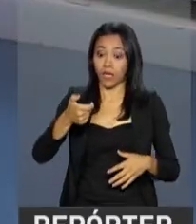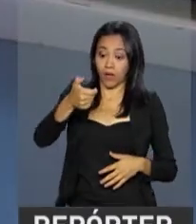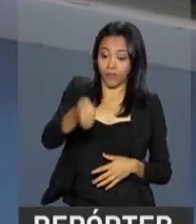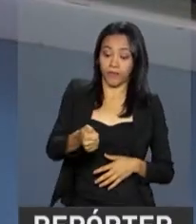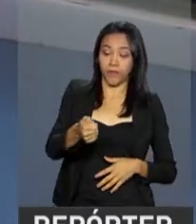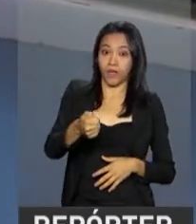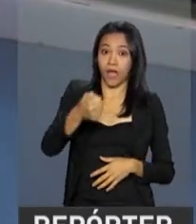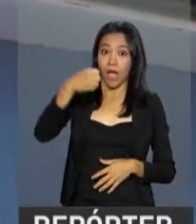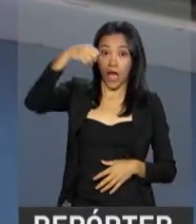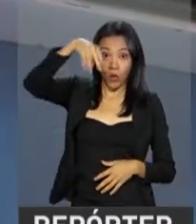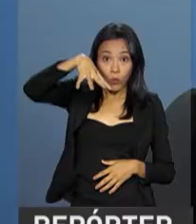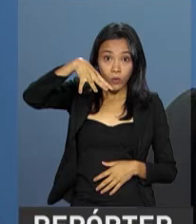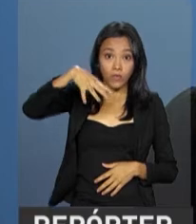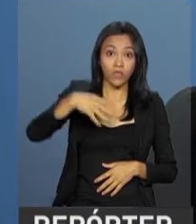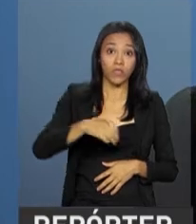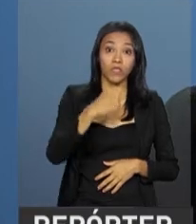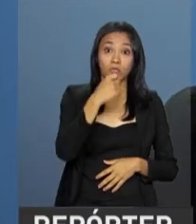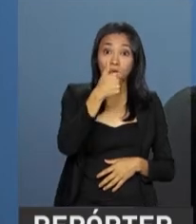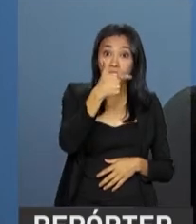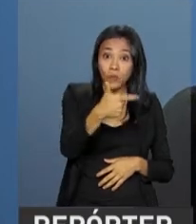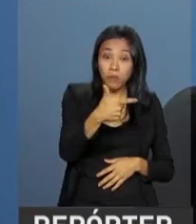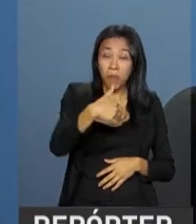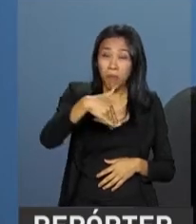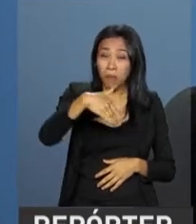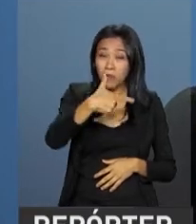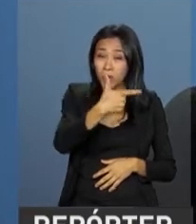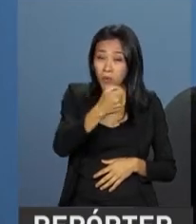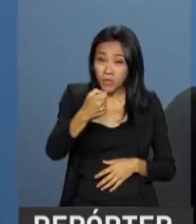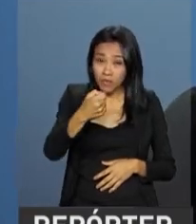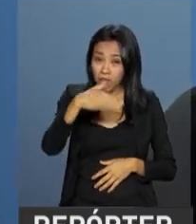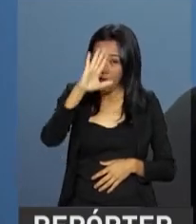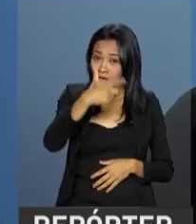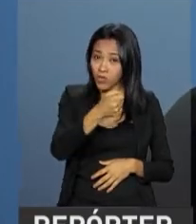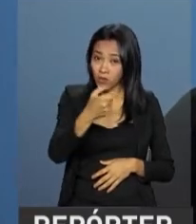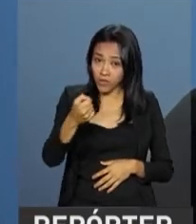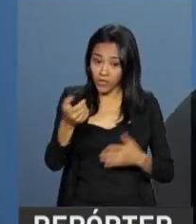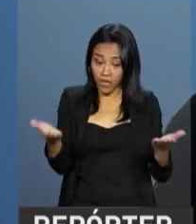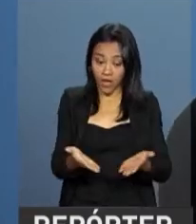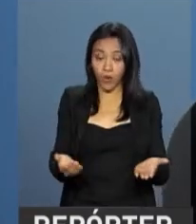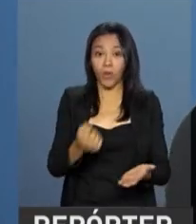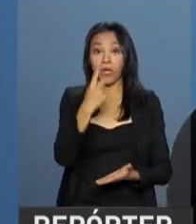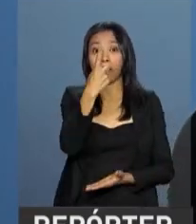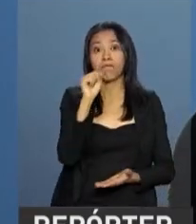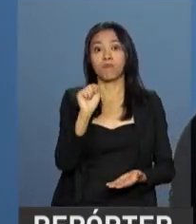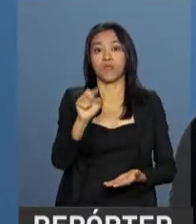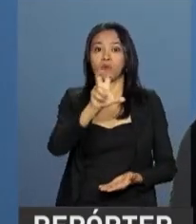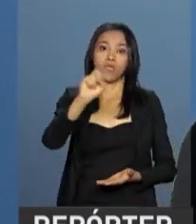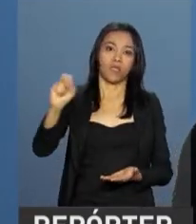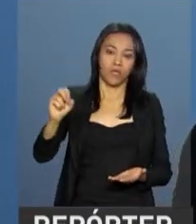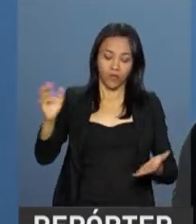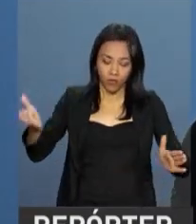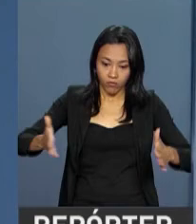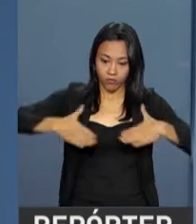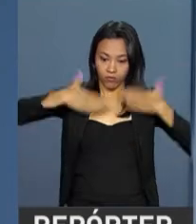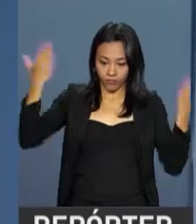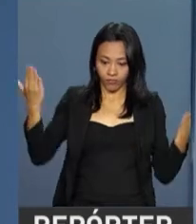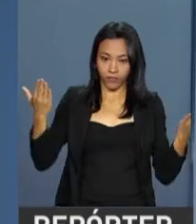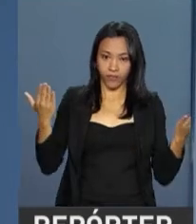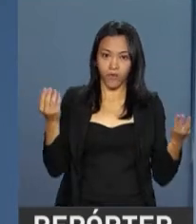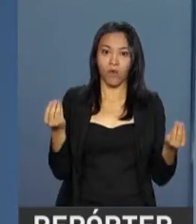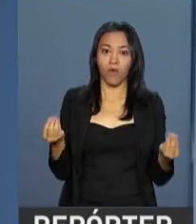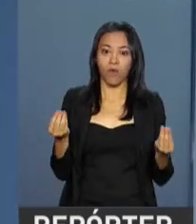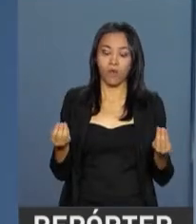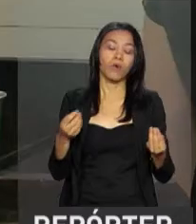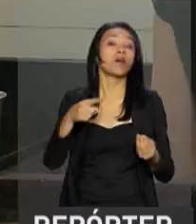contas passou de 200 e poucos reais na época para mil e quinhentos então foi um susto depois